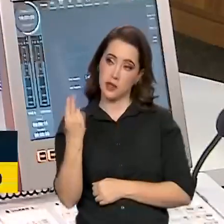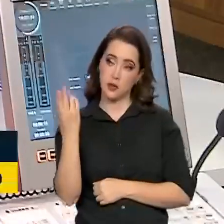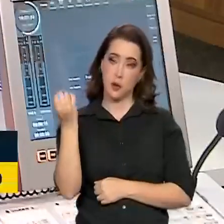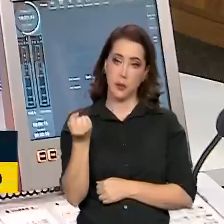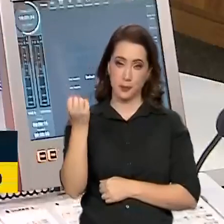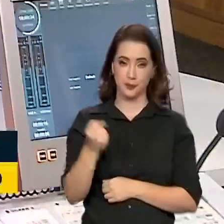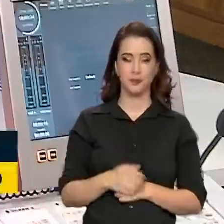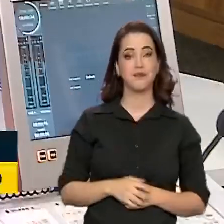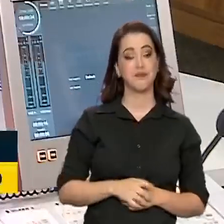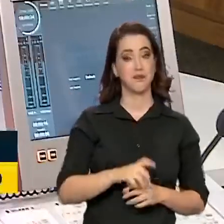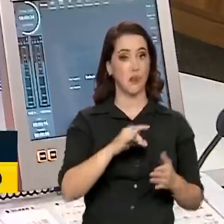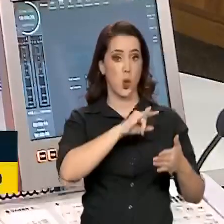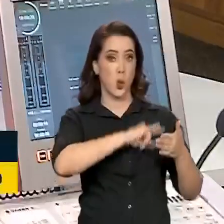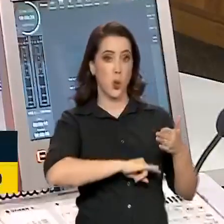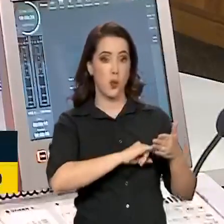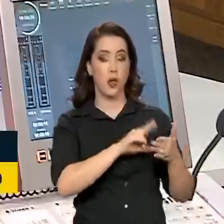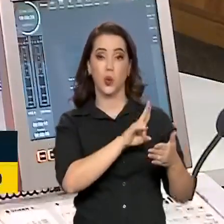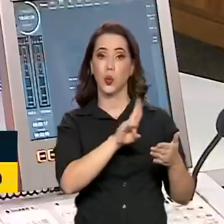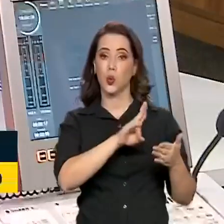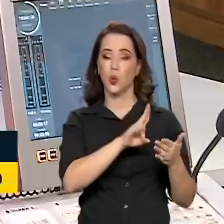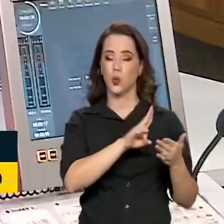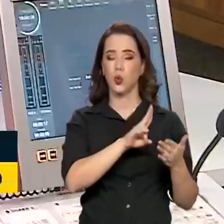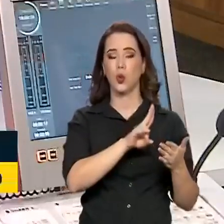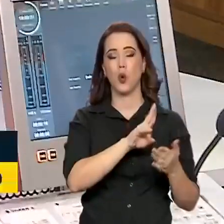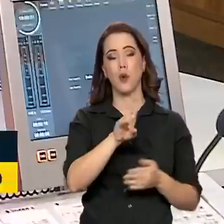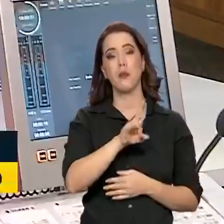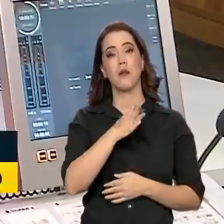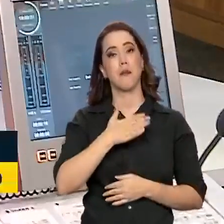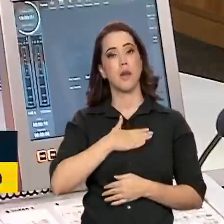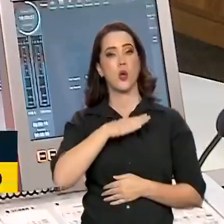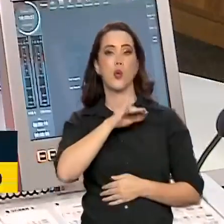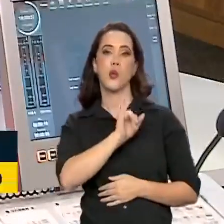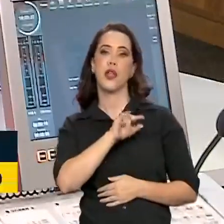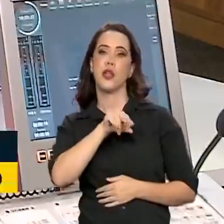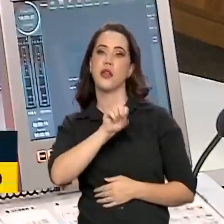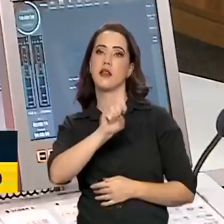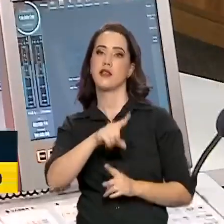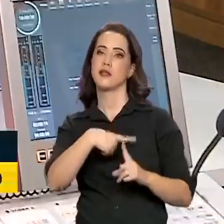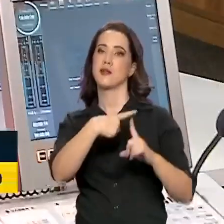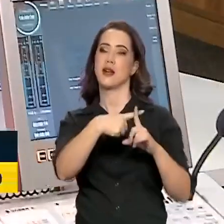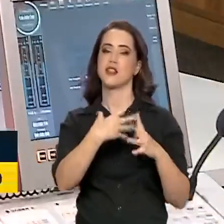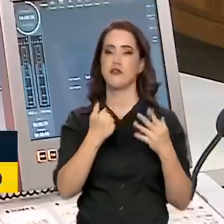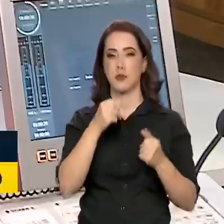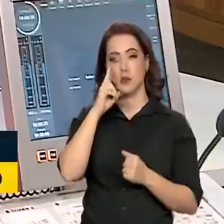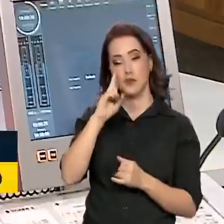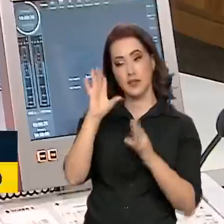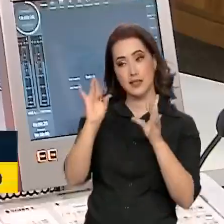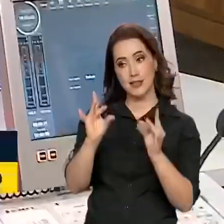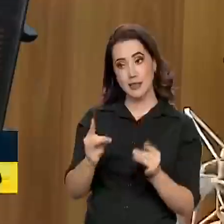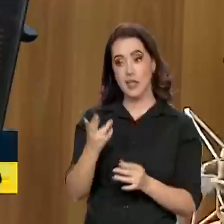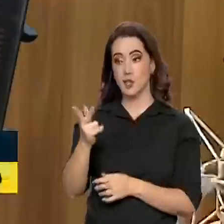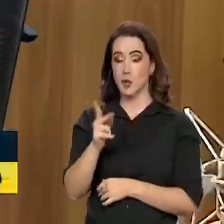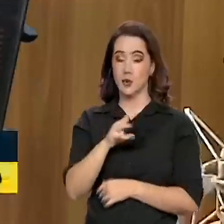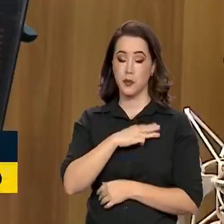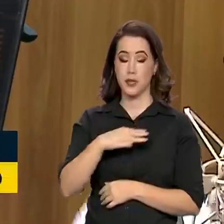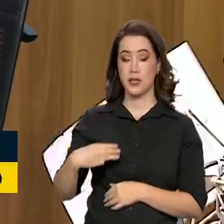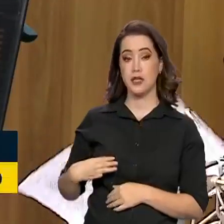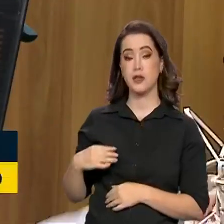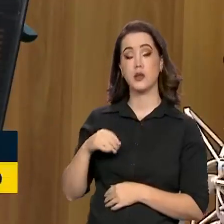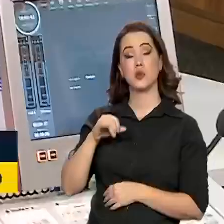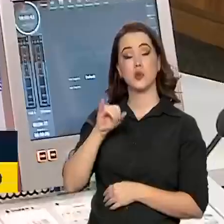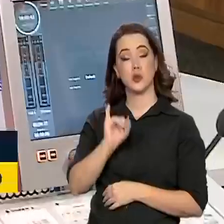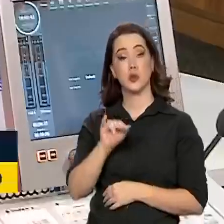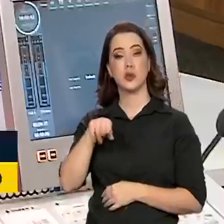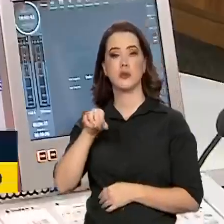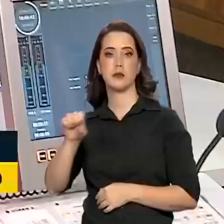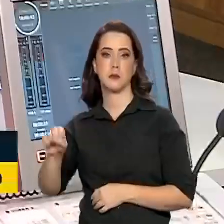Meu INSS+. Vamos saber mais sobre a novidade em uma entrevista ao vivo com o ministro da Previdência Social, Carlos Nunes. E você também vai